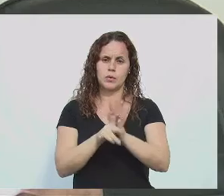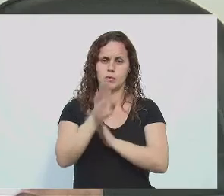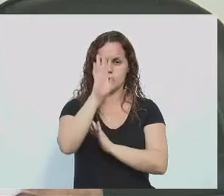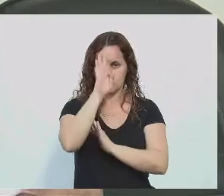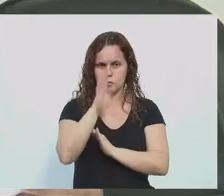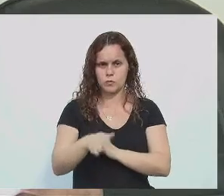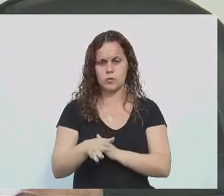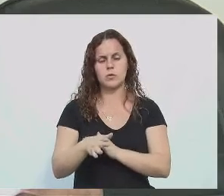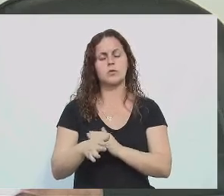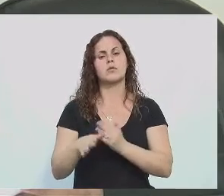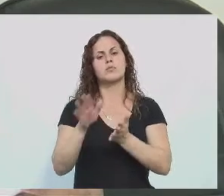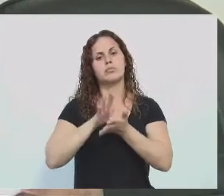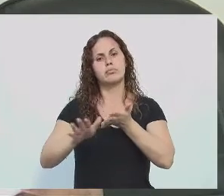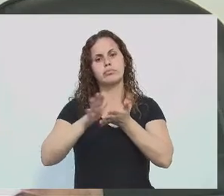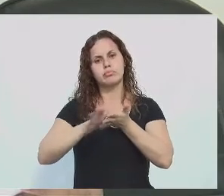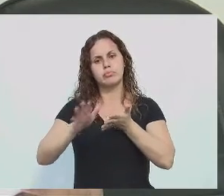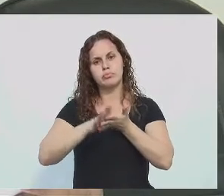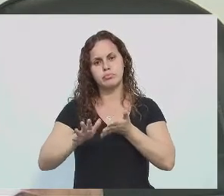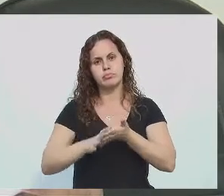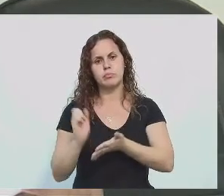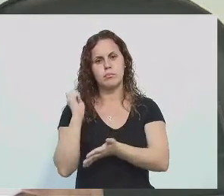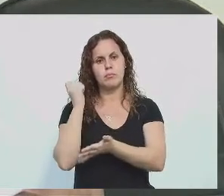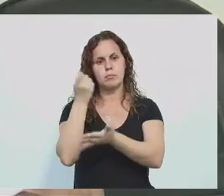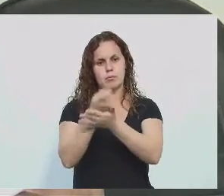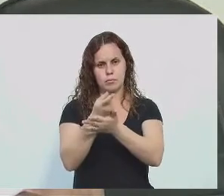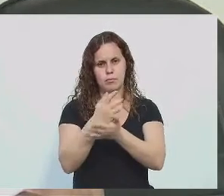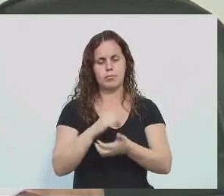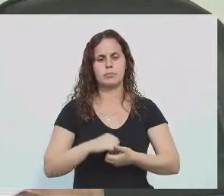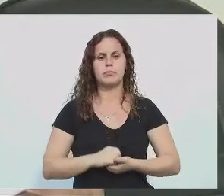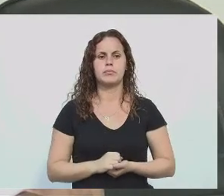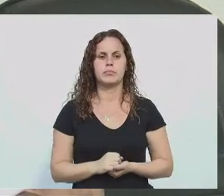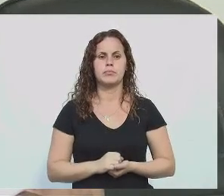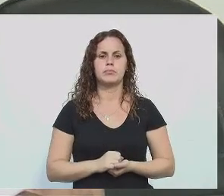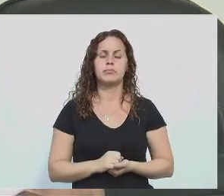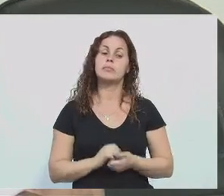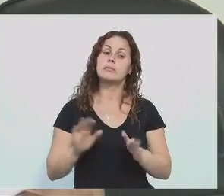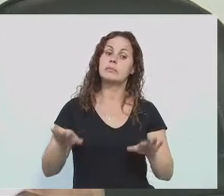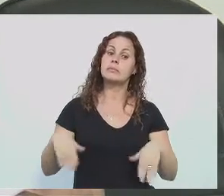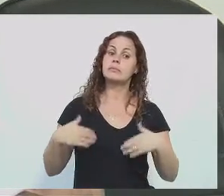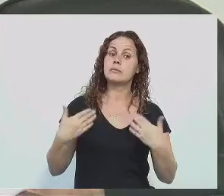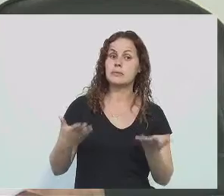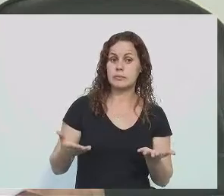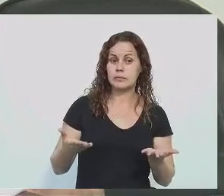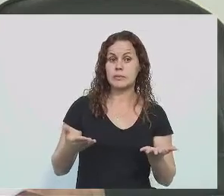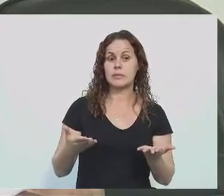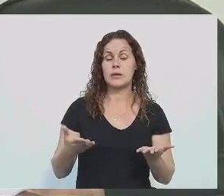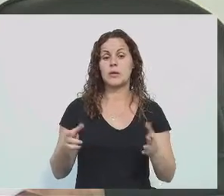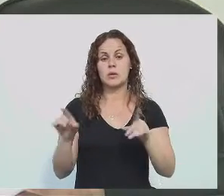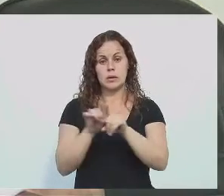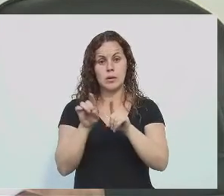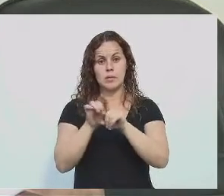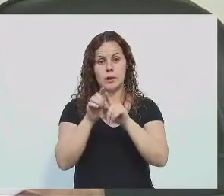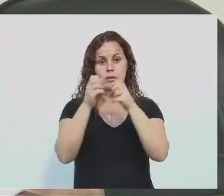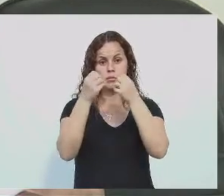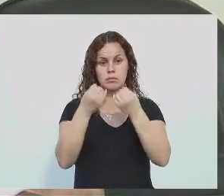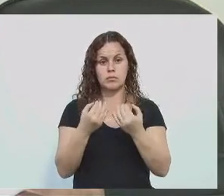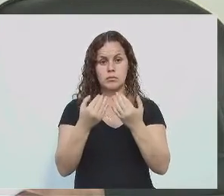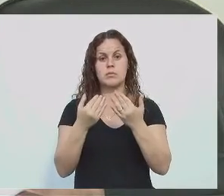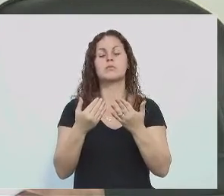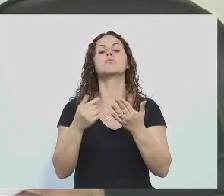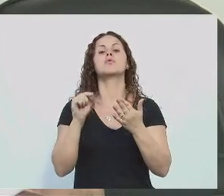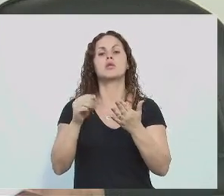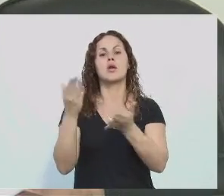diretamente nas despesas com tais serviços. Além disso, Ressalta-se também a proximidade